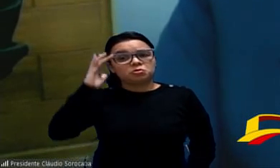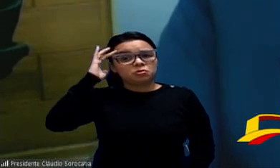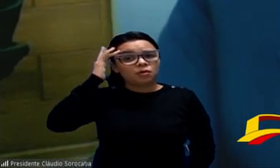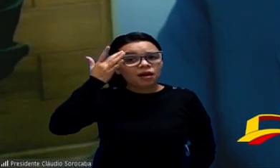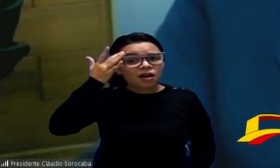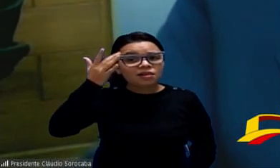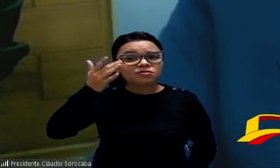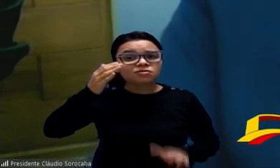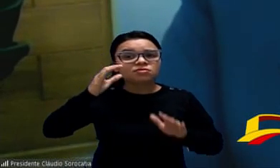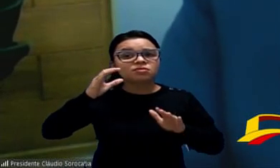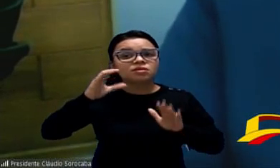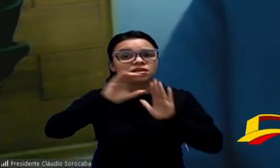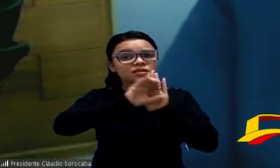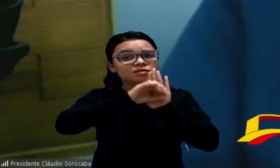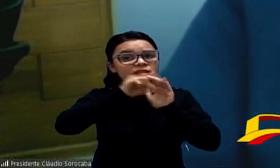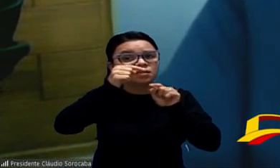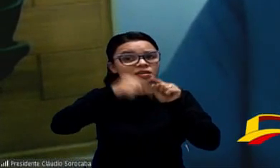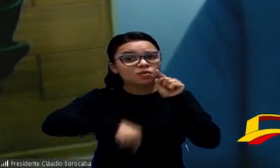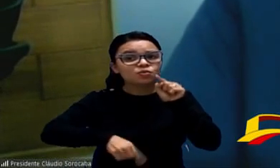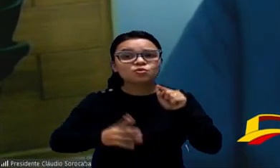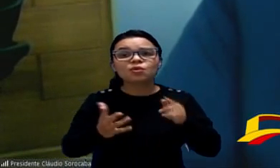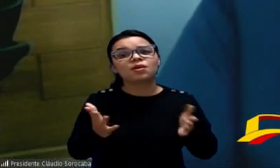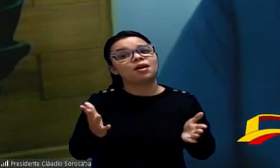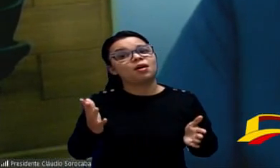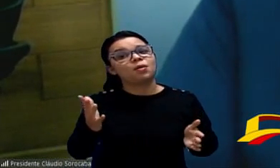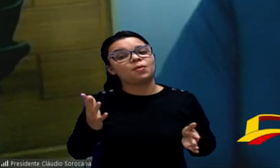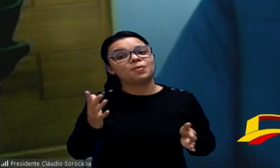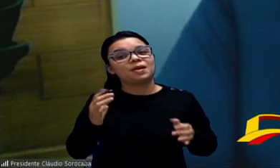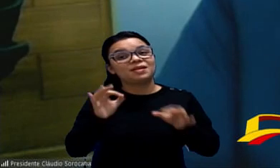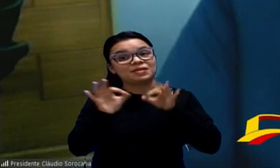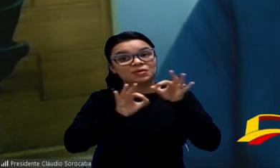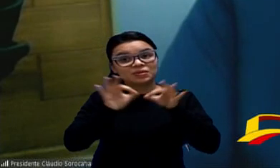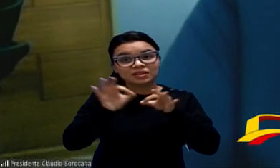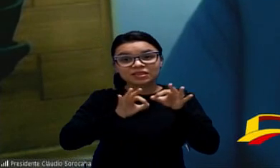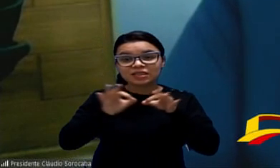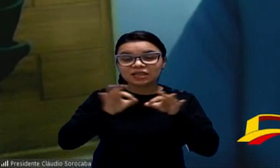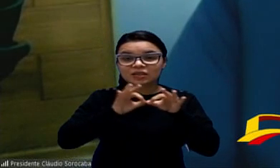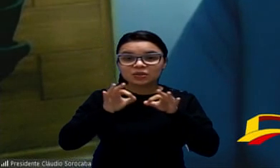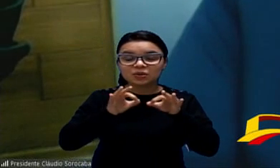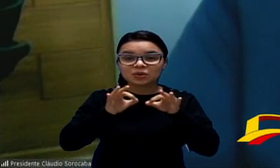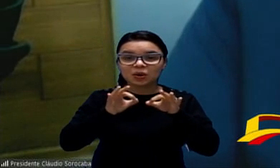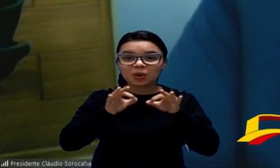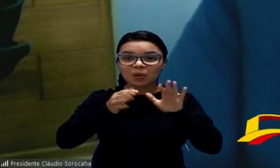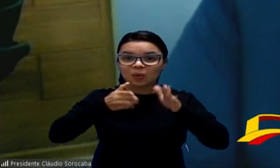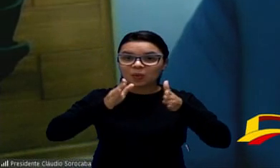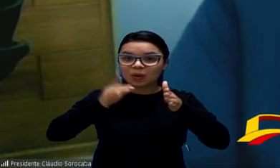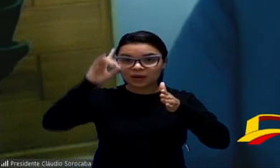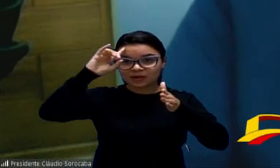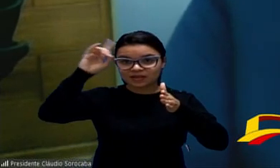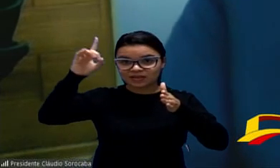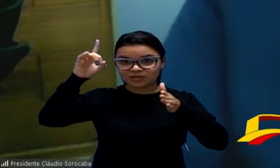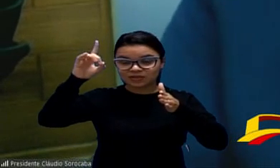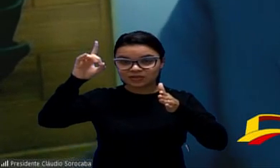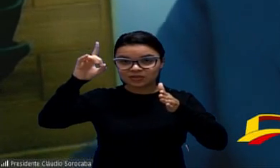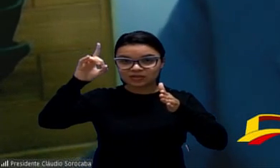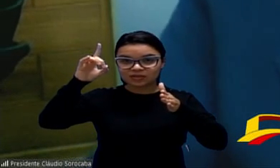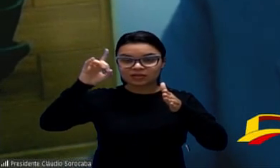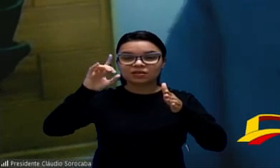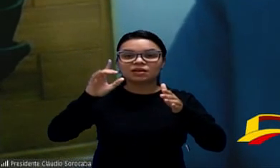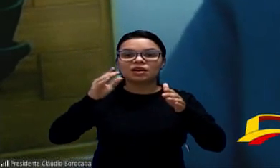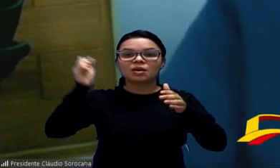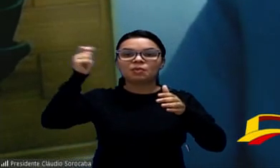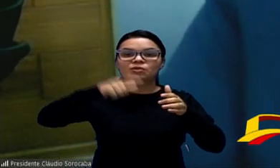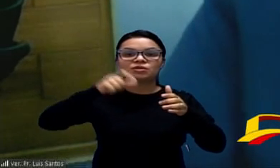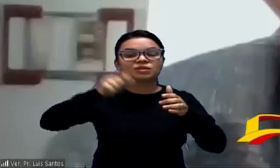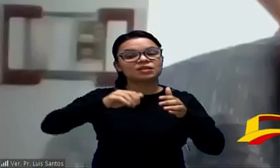emenda é inconstitucional. Mexer no calendário de aposentadoria a nível federal, isso daí, não sei.